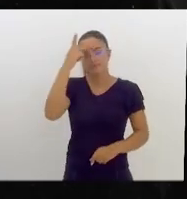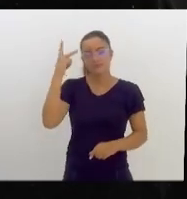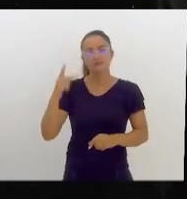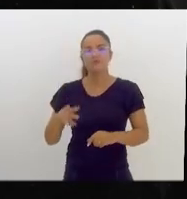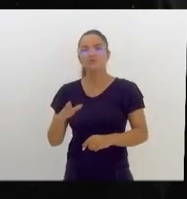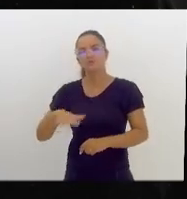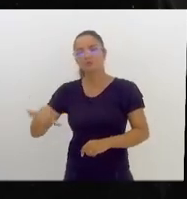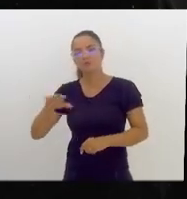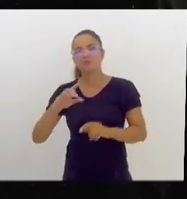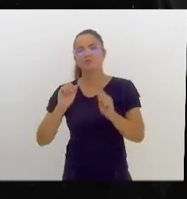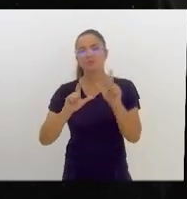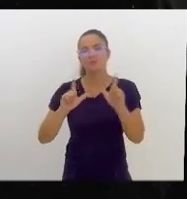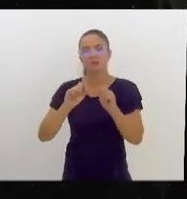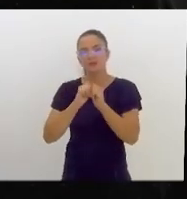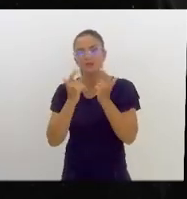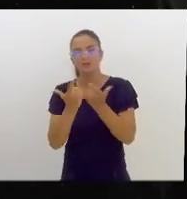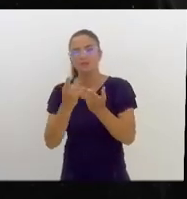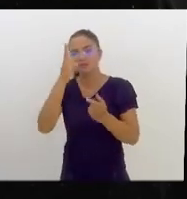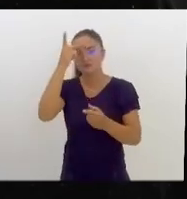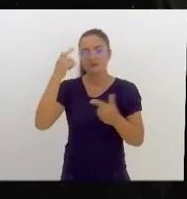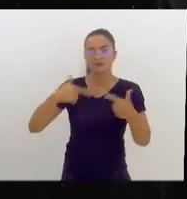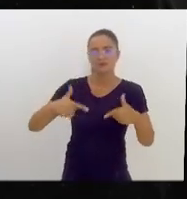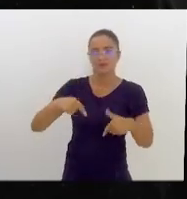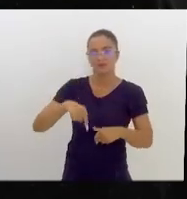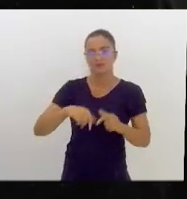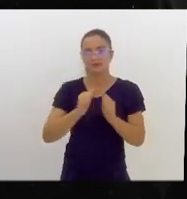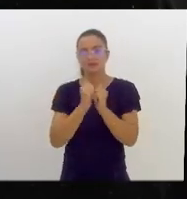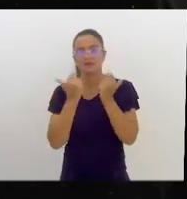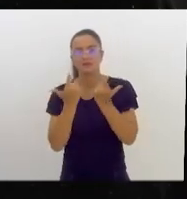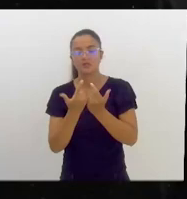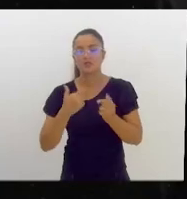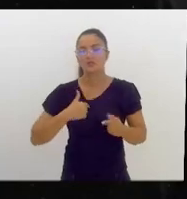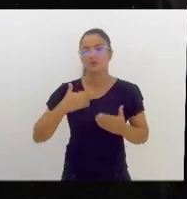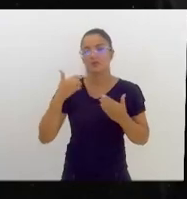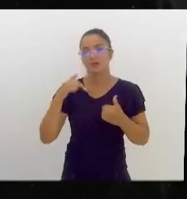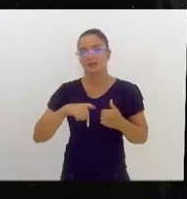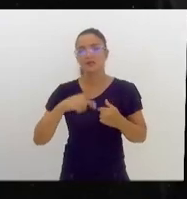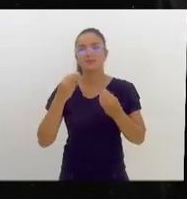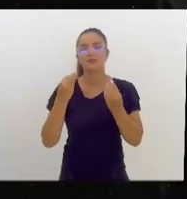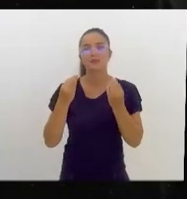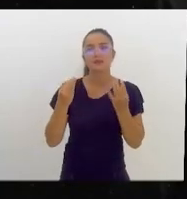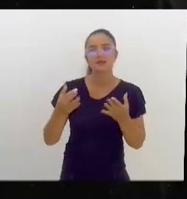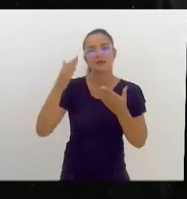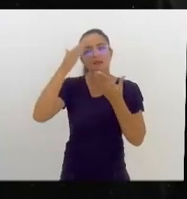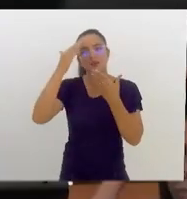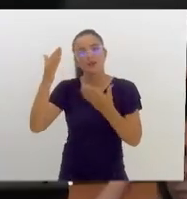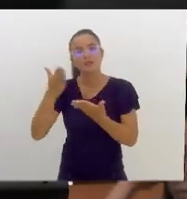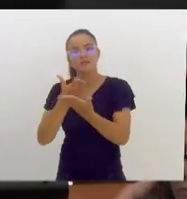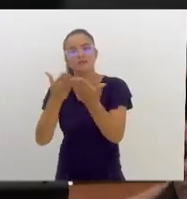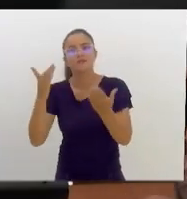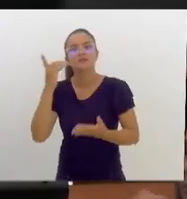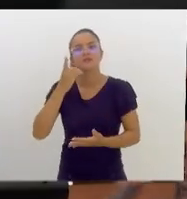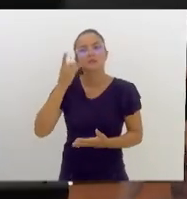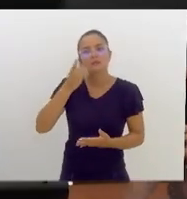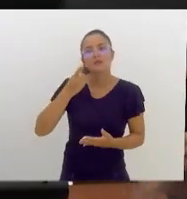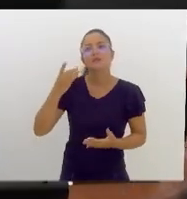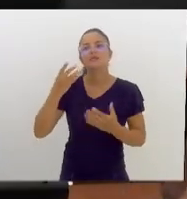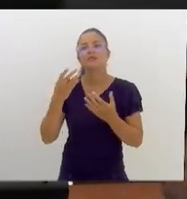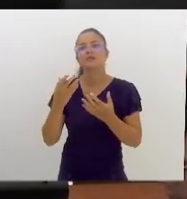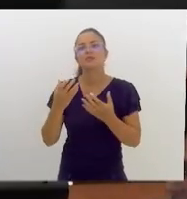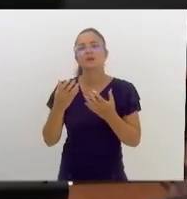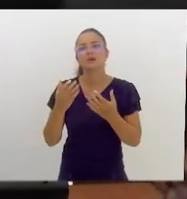todos os funcionários da casa. Eu vim aqui primeiro para agradecer a todos os deputados que votaram favoravelmente